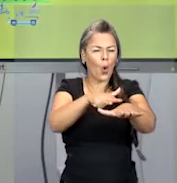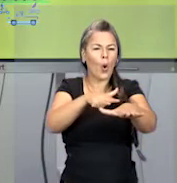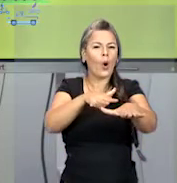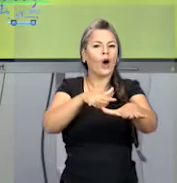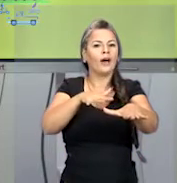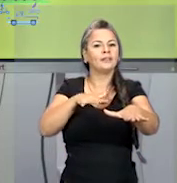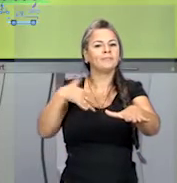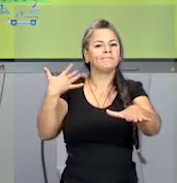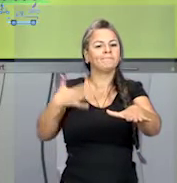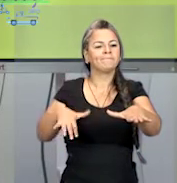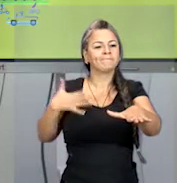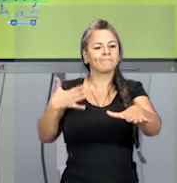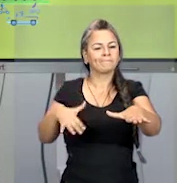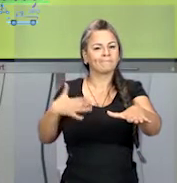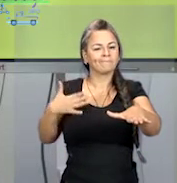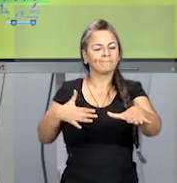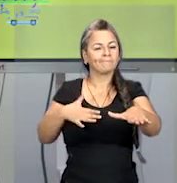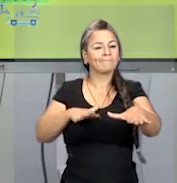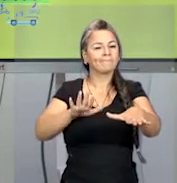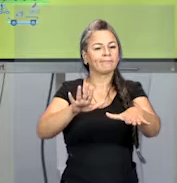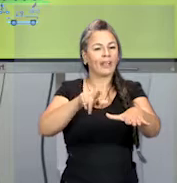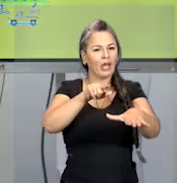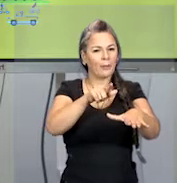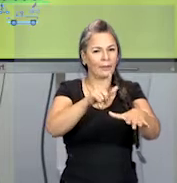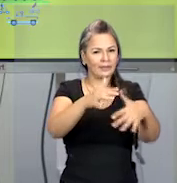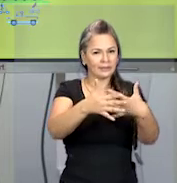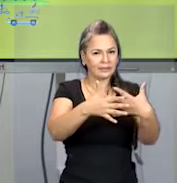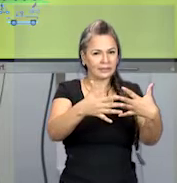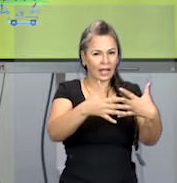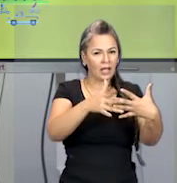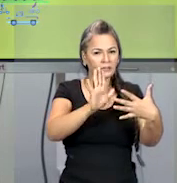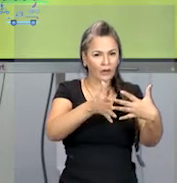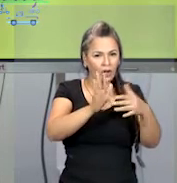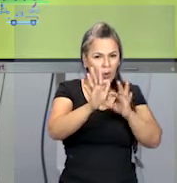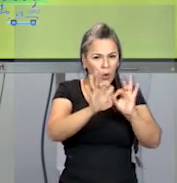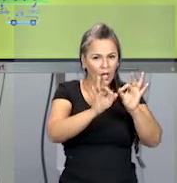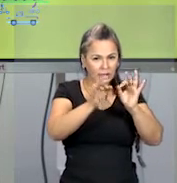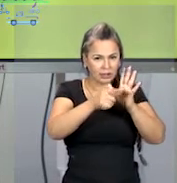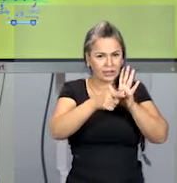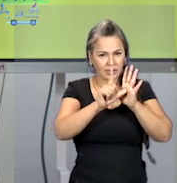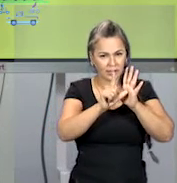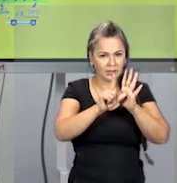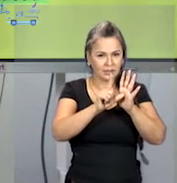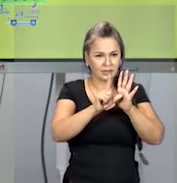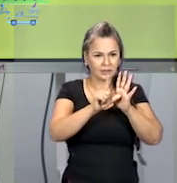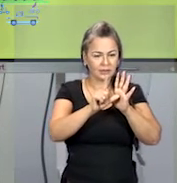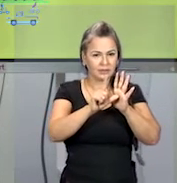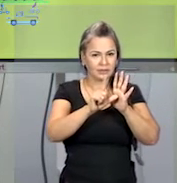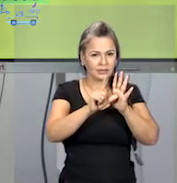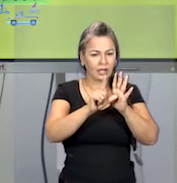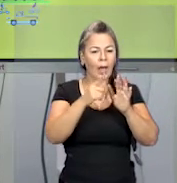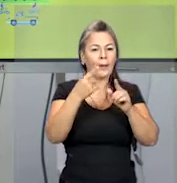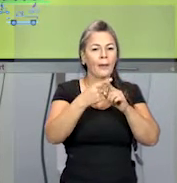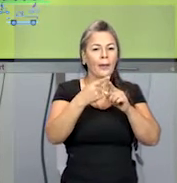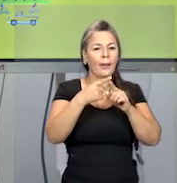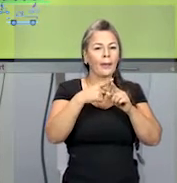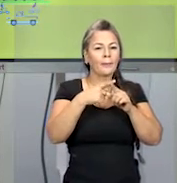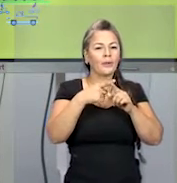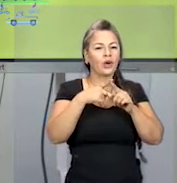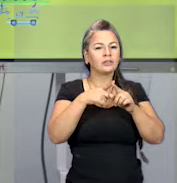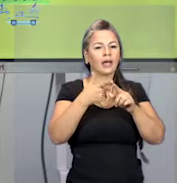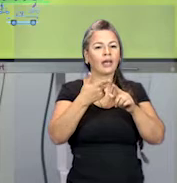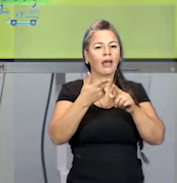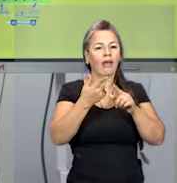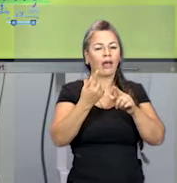na cidade. Mas as cidades não foram planejadas para um excesso de